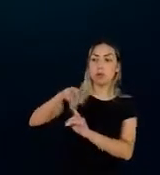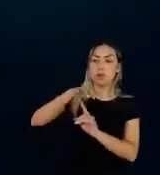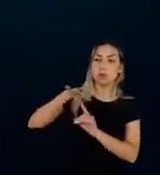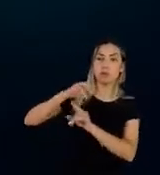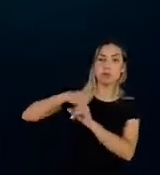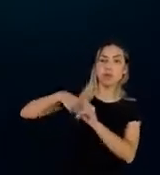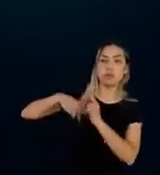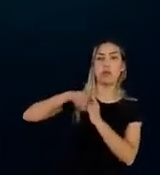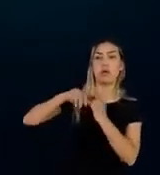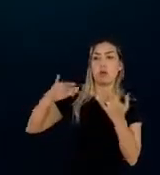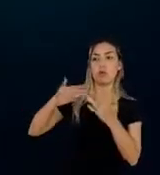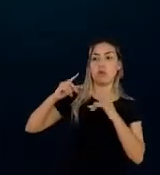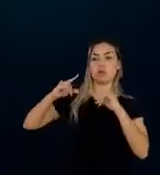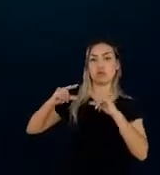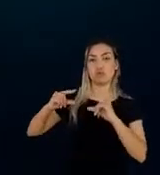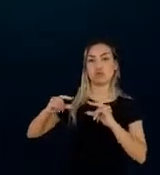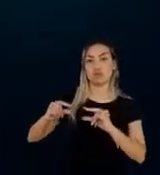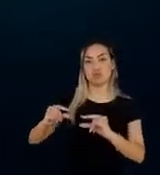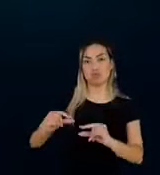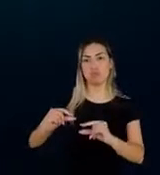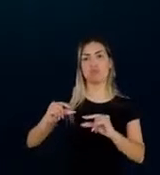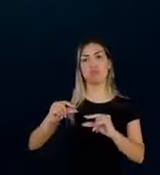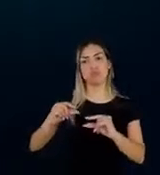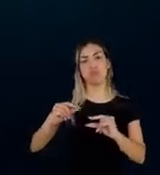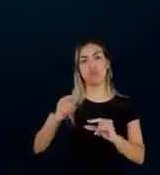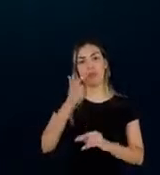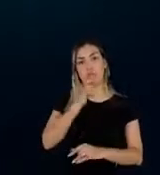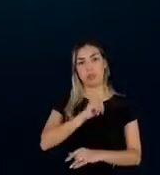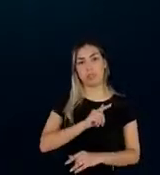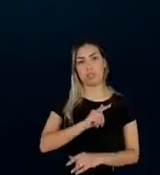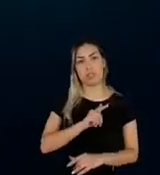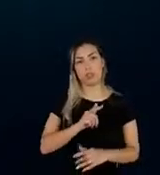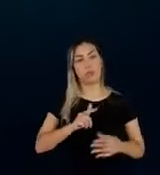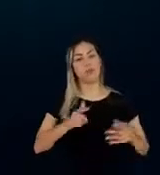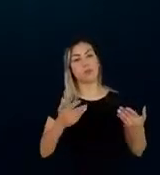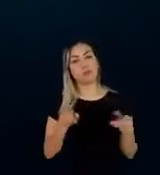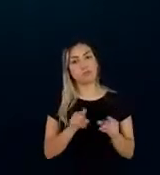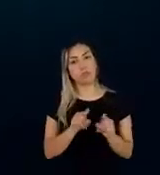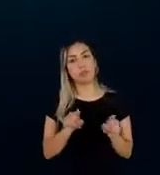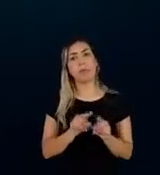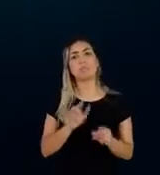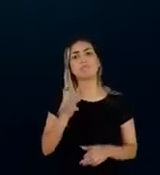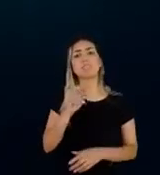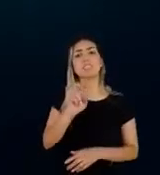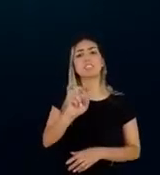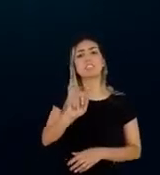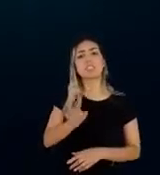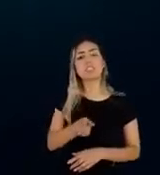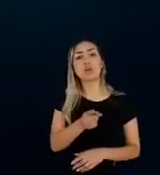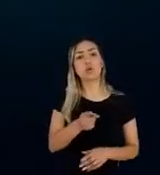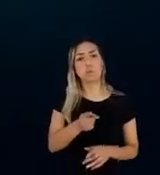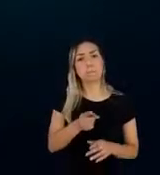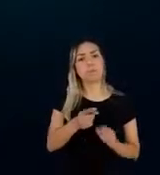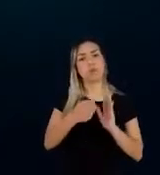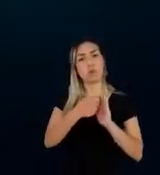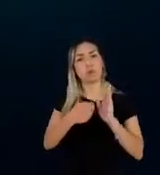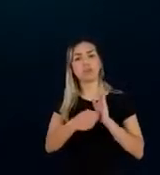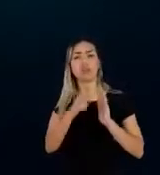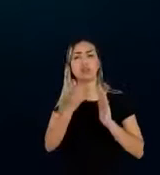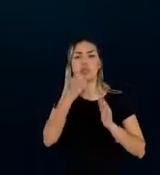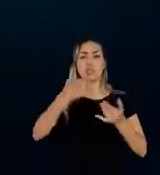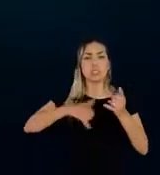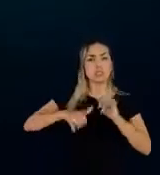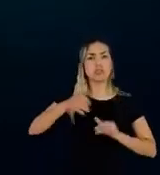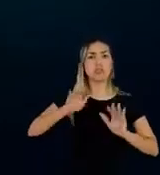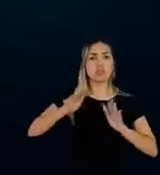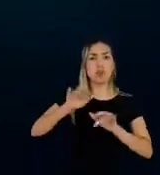foram reduzidos ou mitigados pelos projetos. Temos também quase que 5 mil artigos científicos e trabalhos publicados,